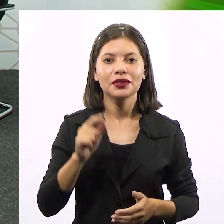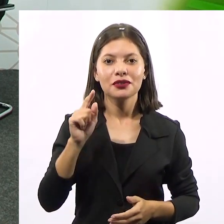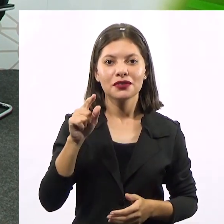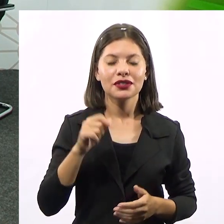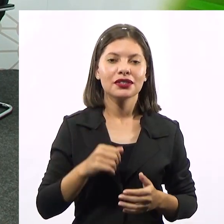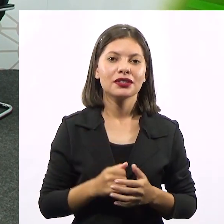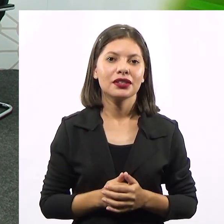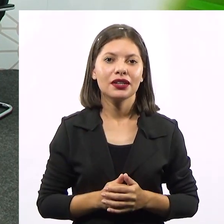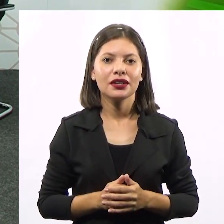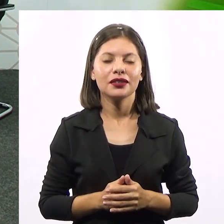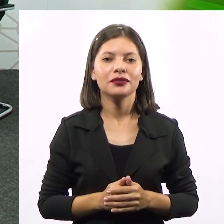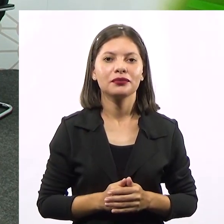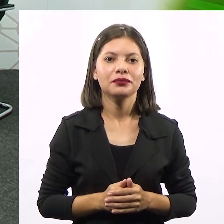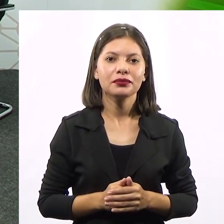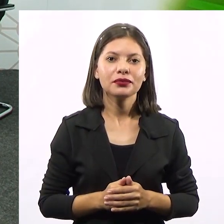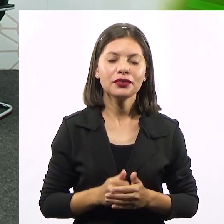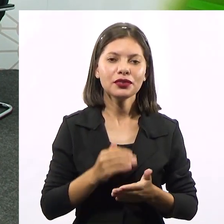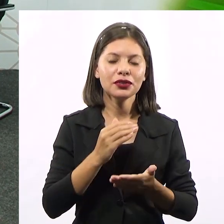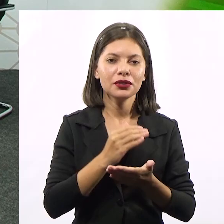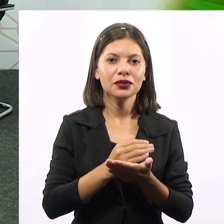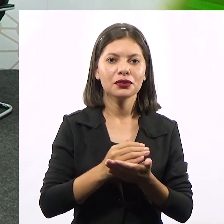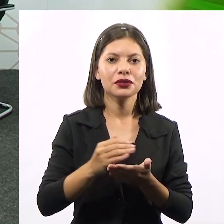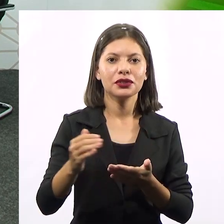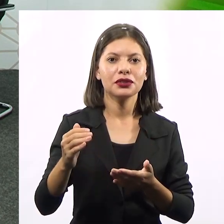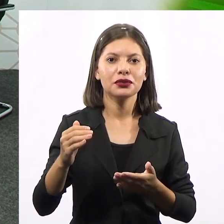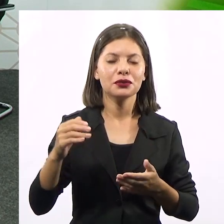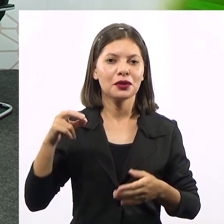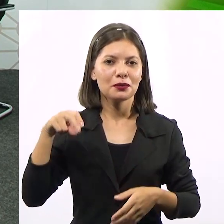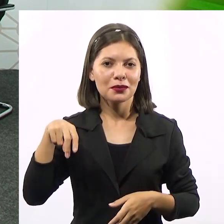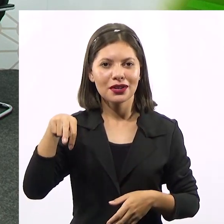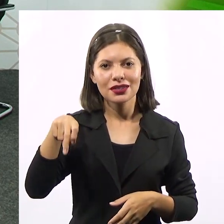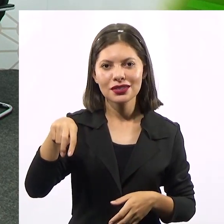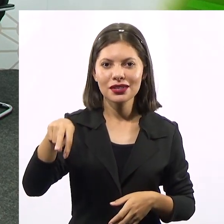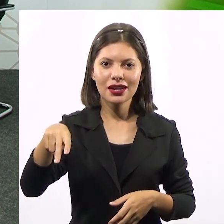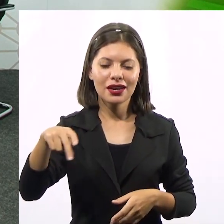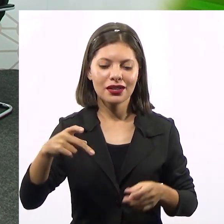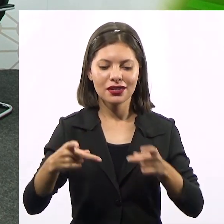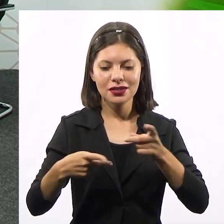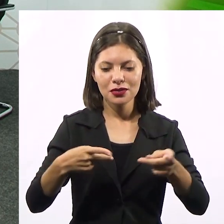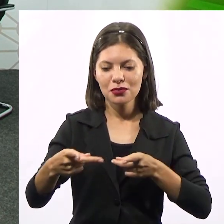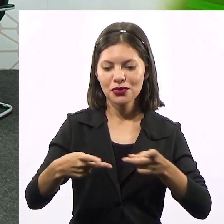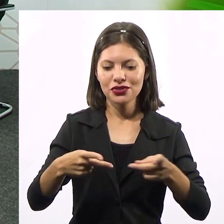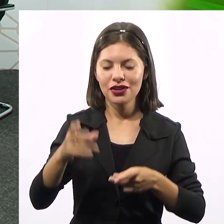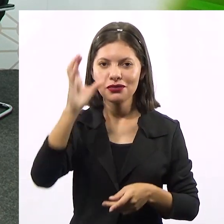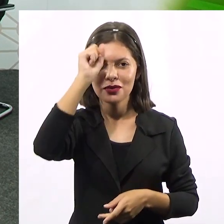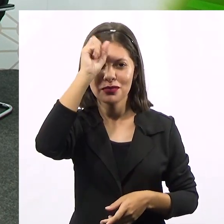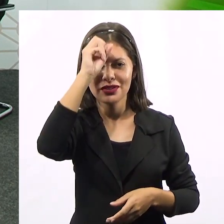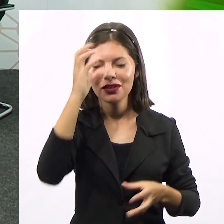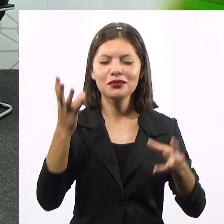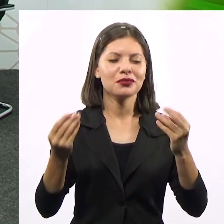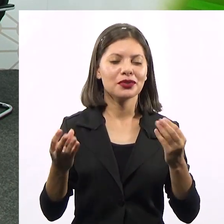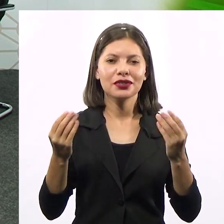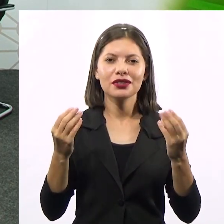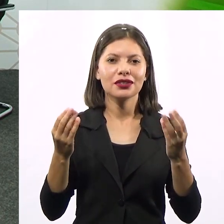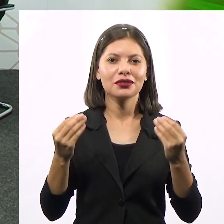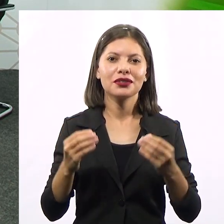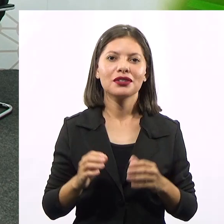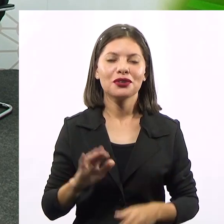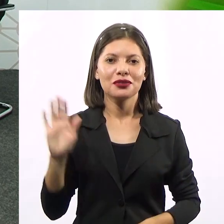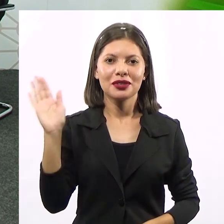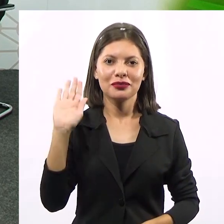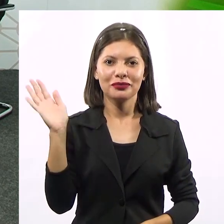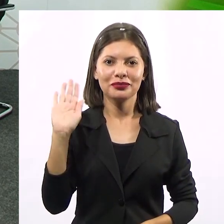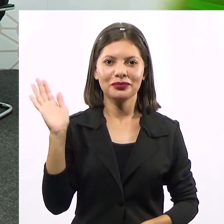Estamos te aguardando e esperando que você também passeie conosco durante esse projeto e aprenda muitas coisas